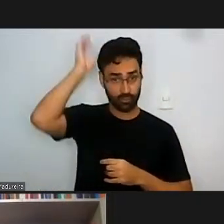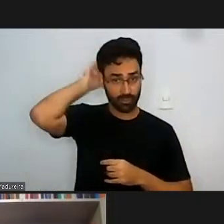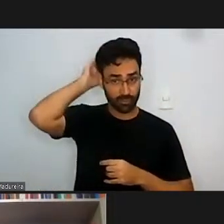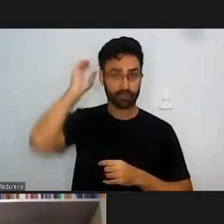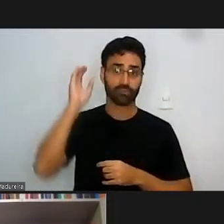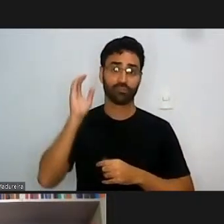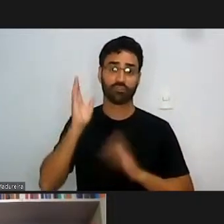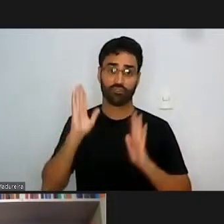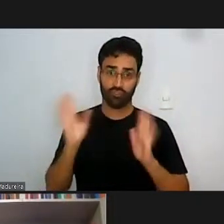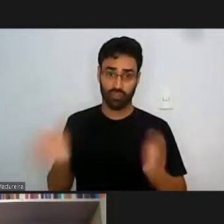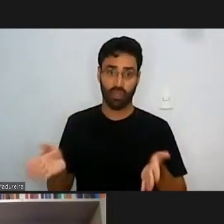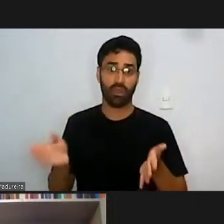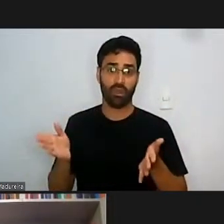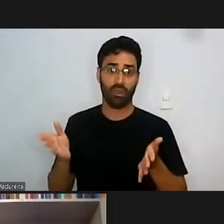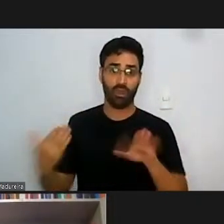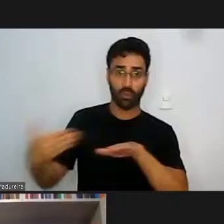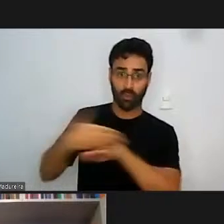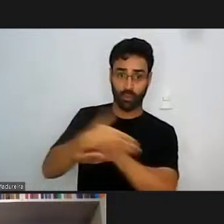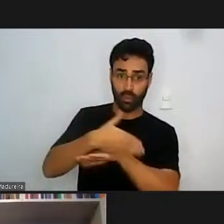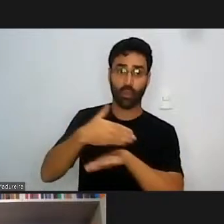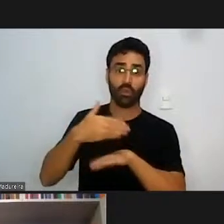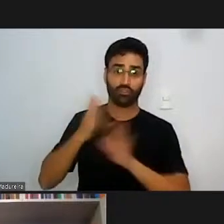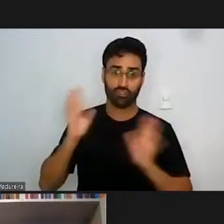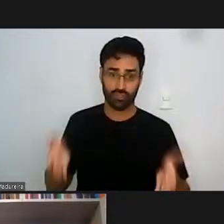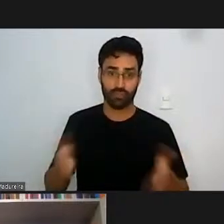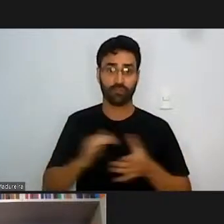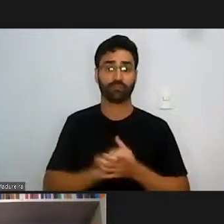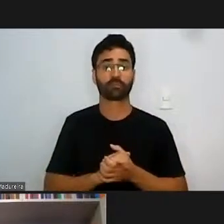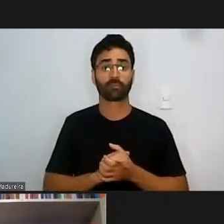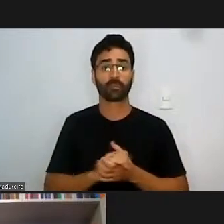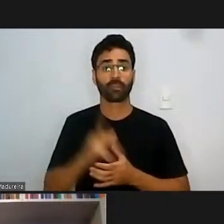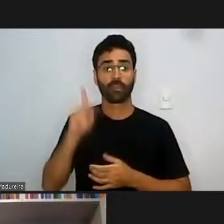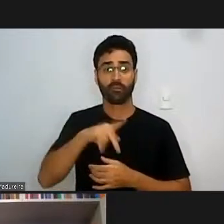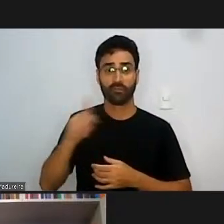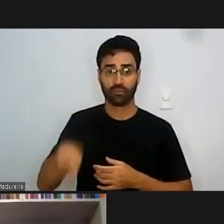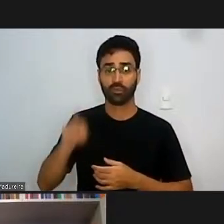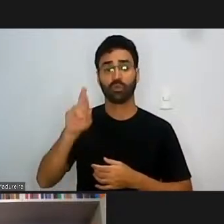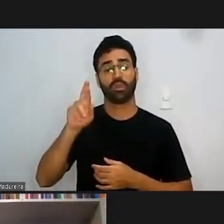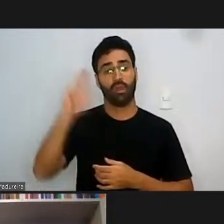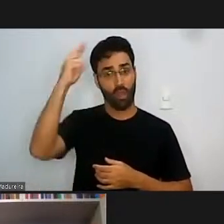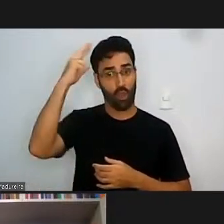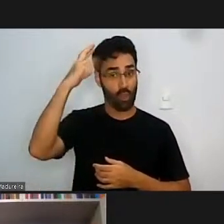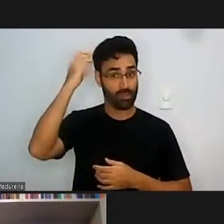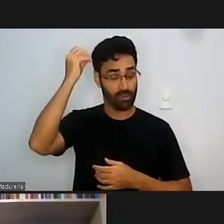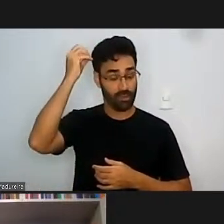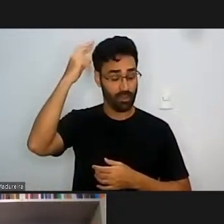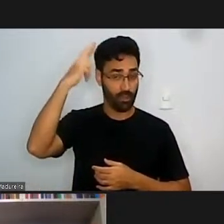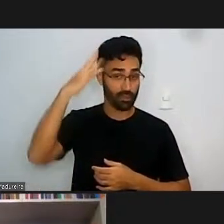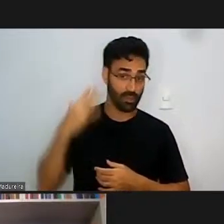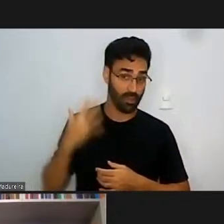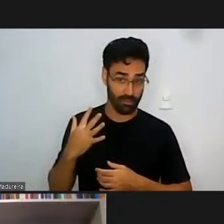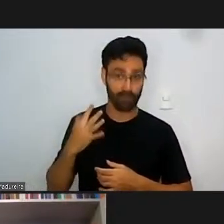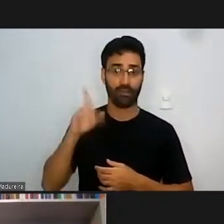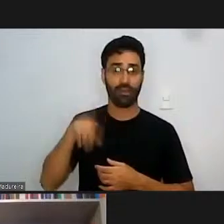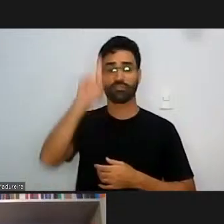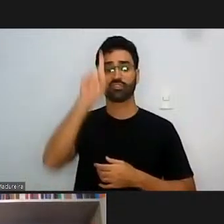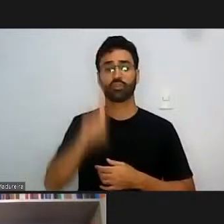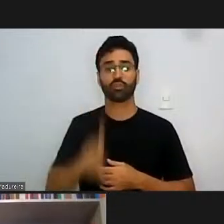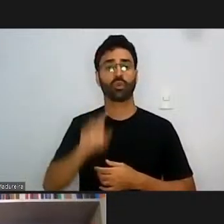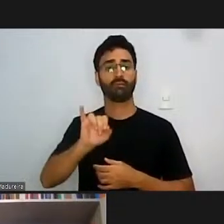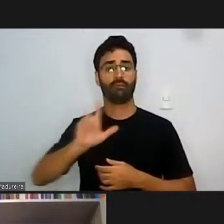está conosco aqui nos assistindo, a professora Rosana, diretora do Instituto de Letras.